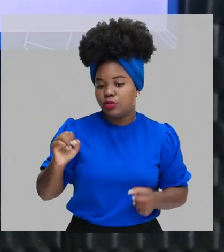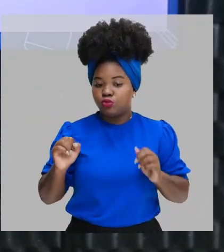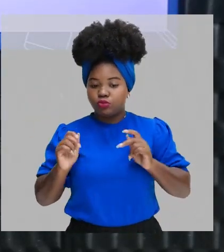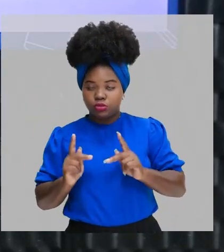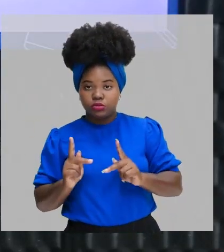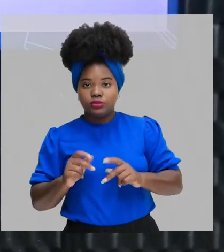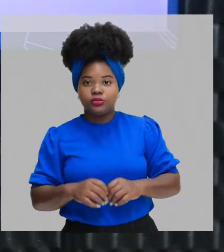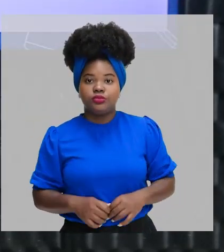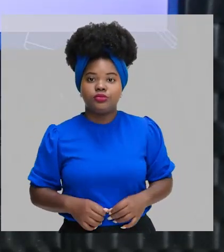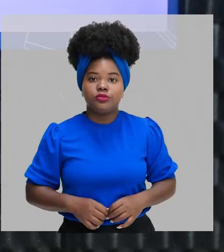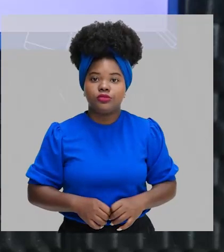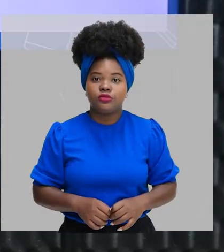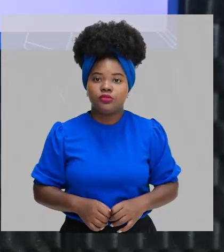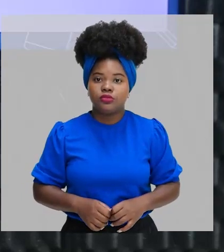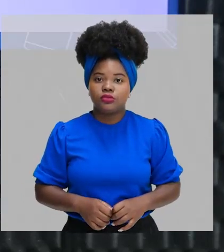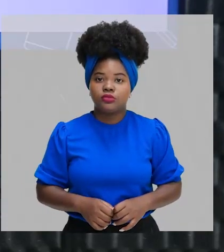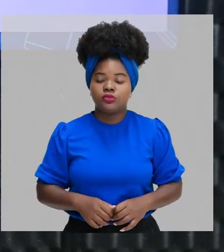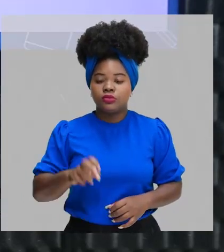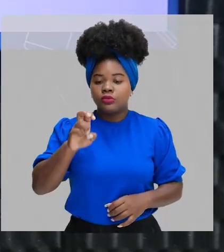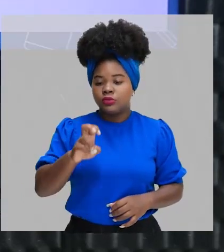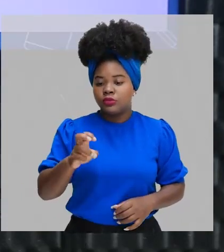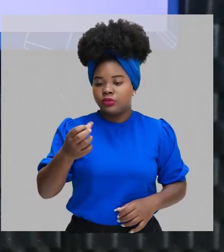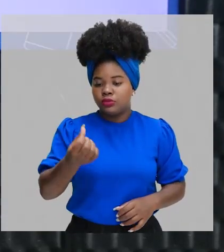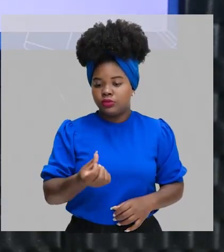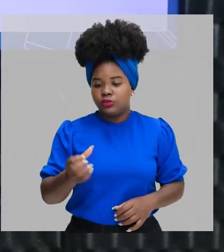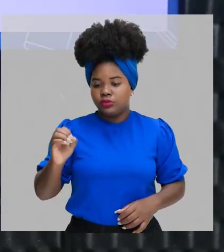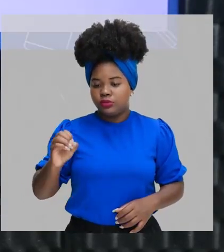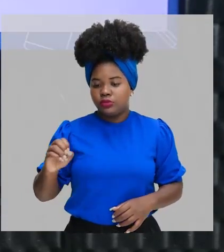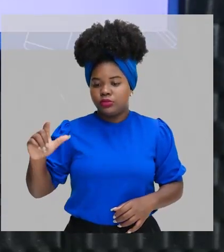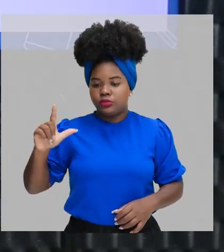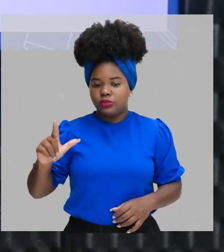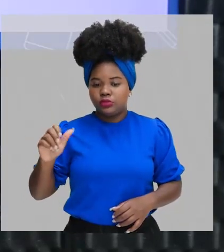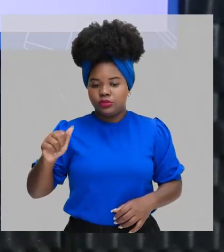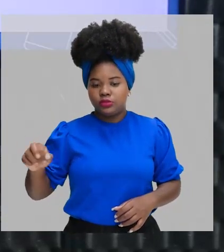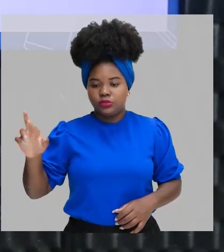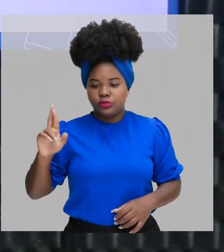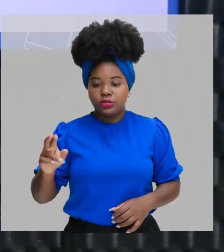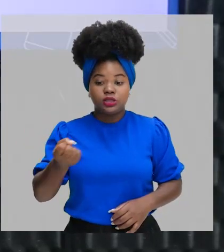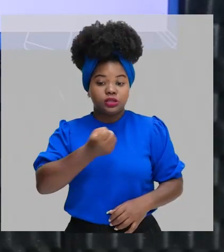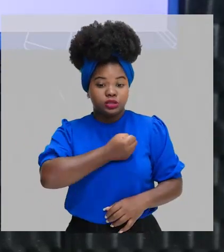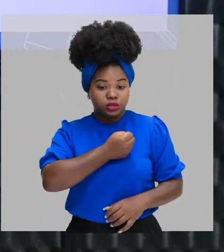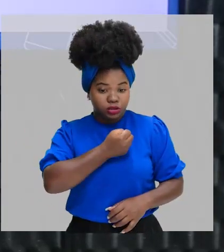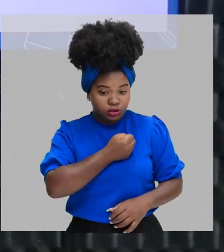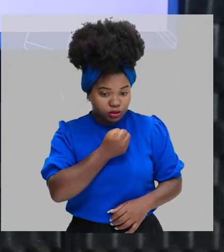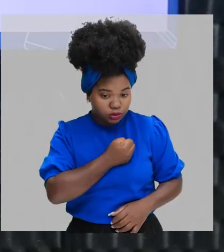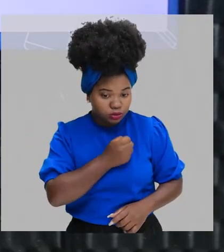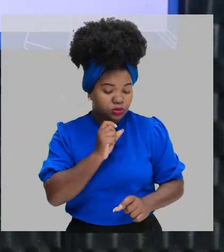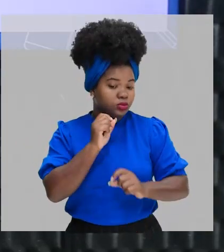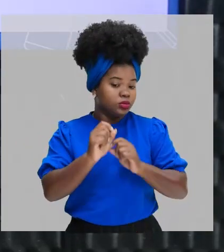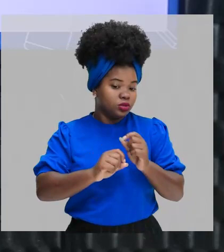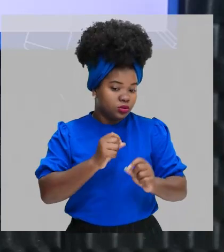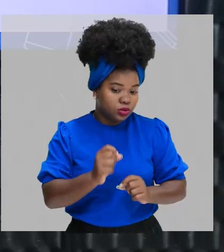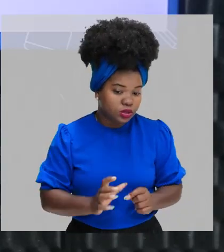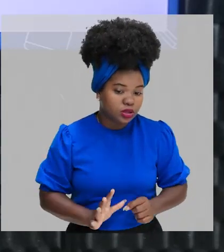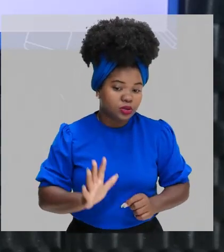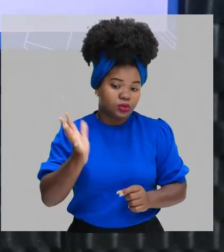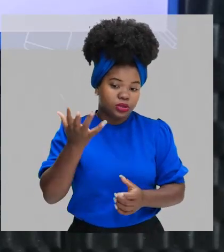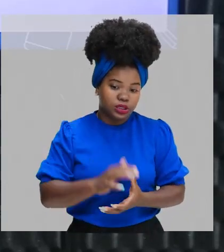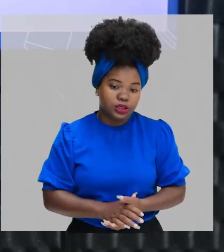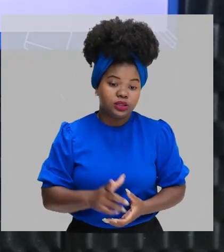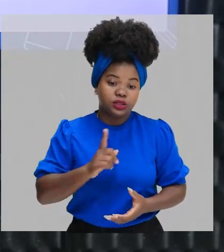bem? 560 litros de ar, né? E esse valor veio da questão do item anterior, tudo